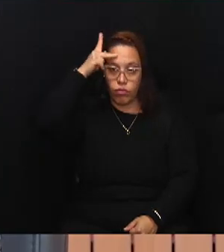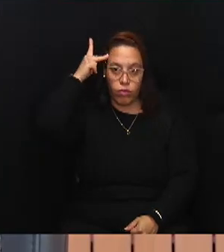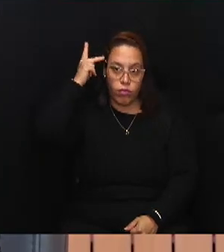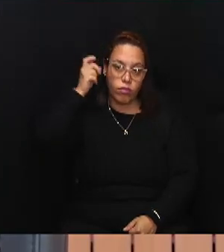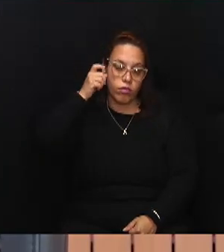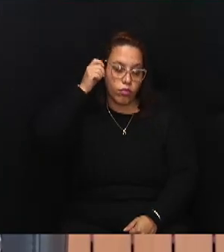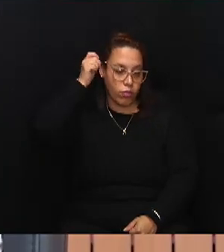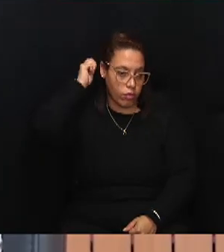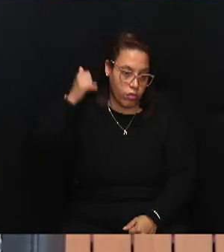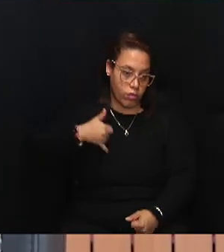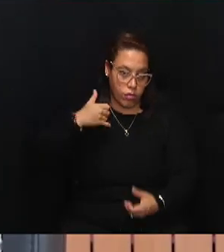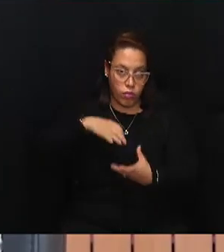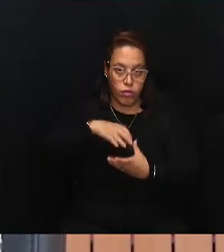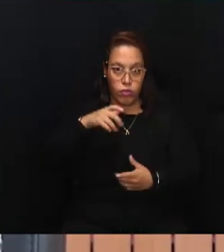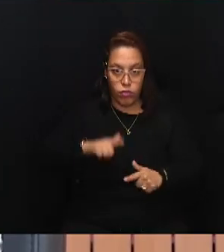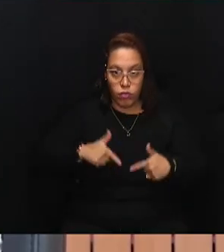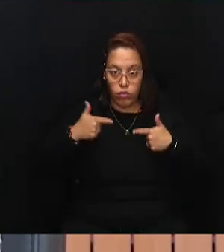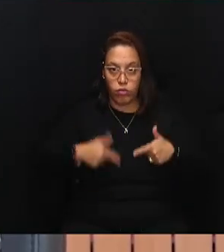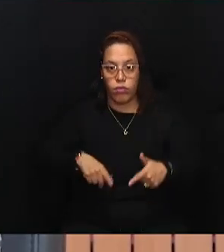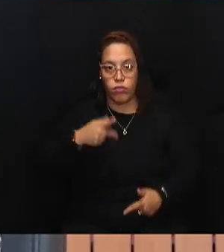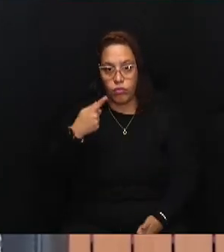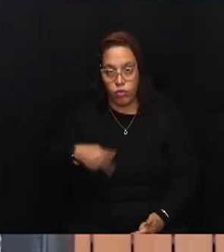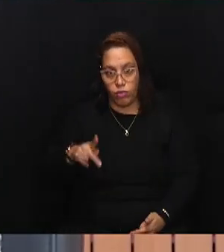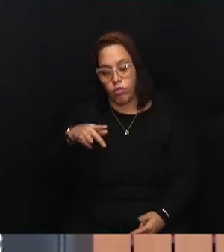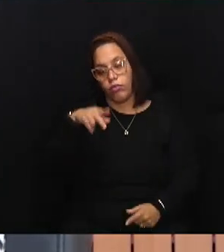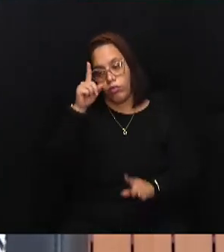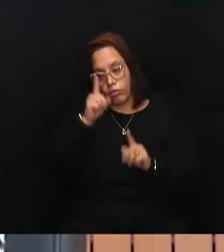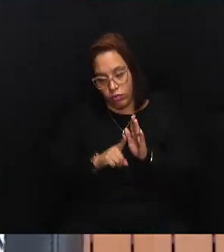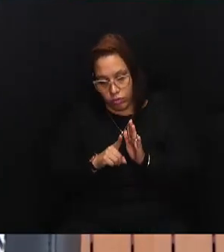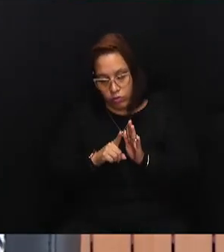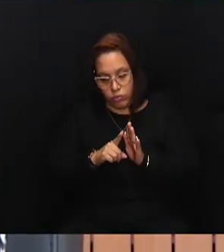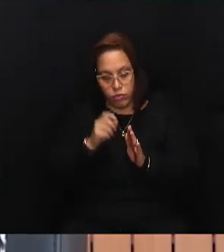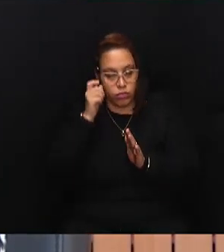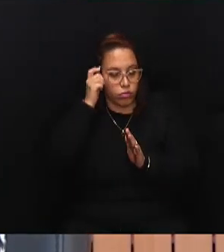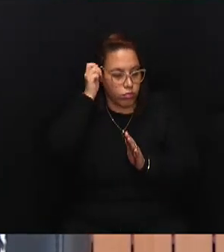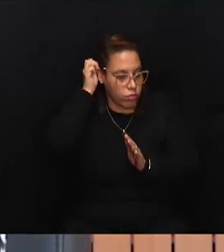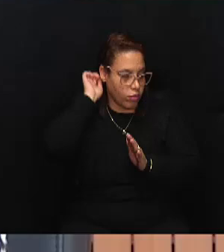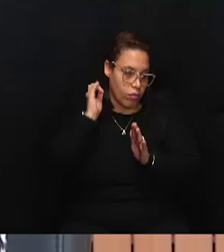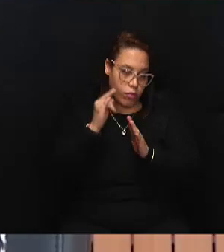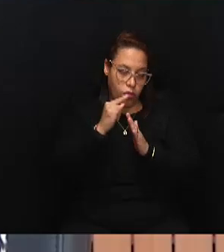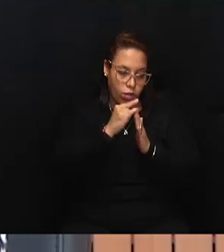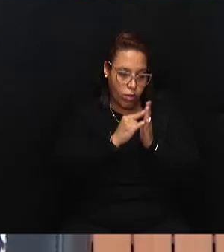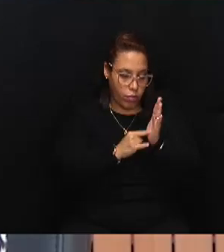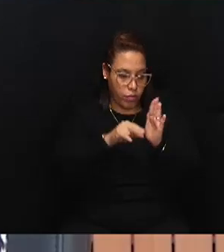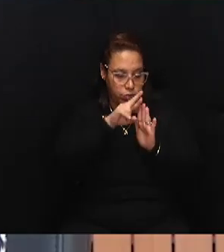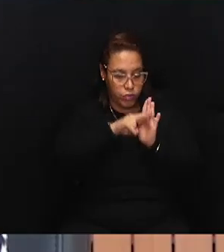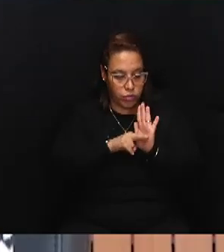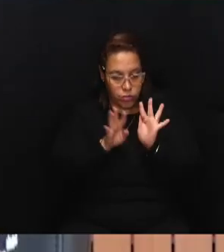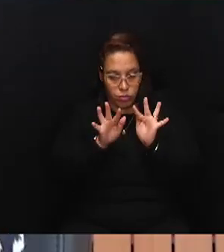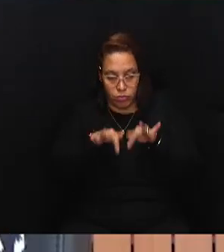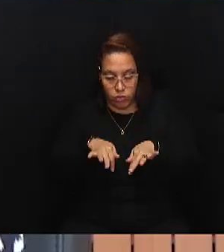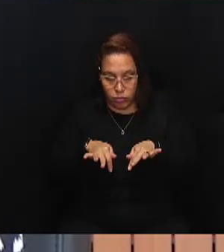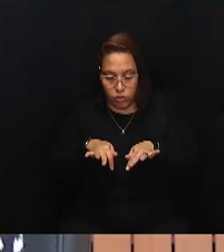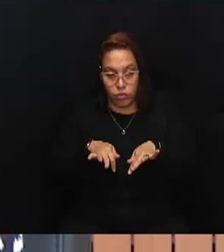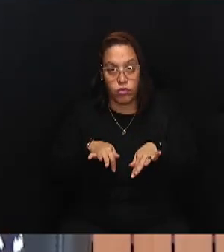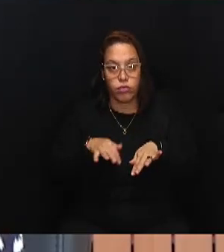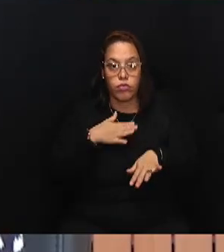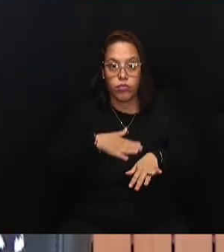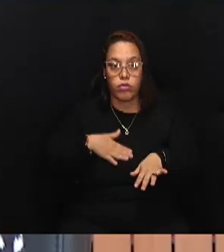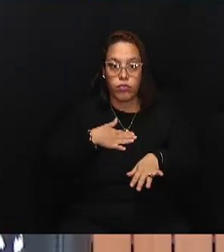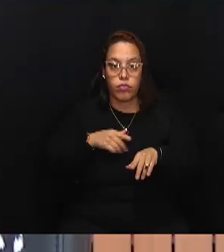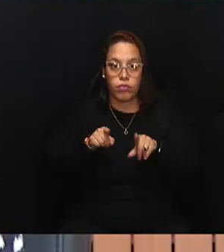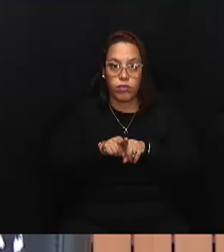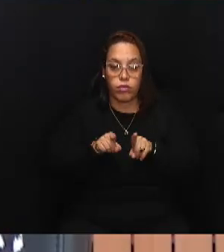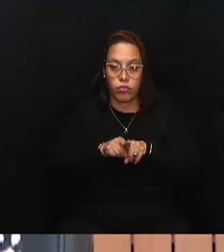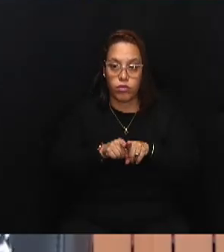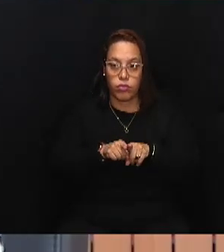lutar pelos seus direitos. Então, é importante a gente colocar isso. O relatório está sendo finalizado e que nós gostaríamos também, a